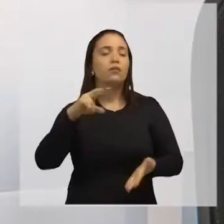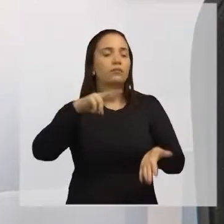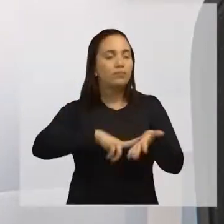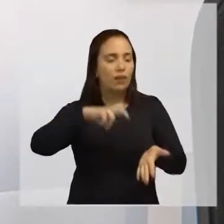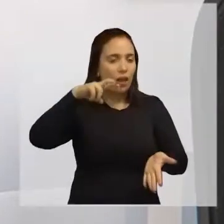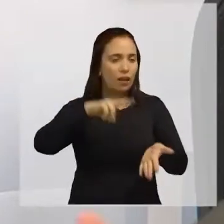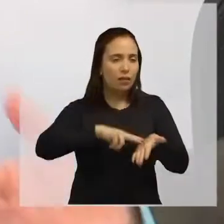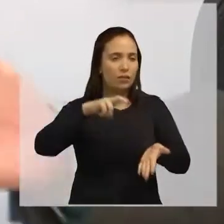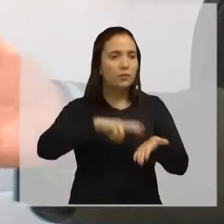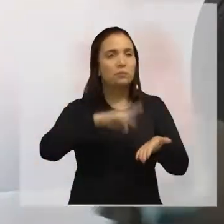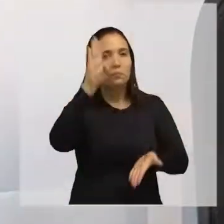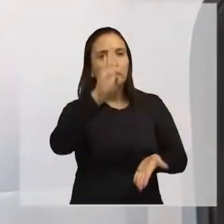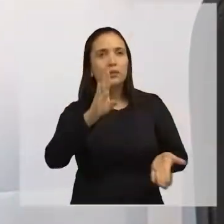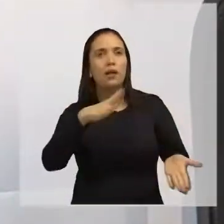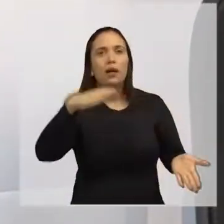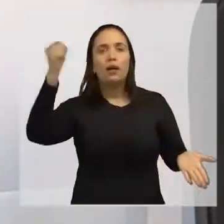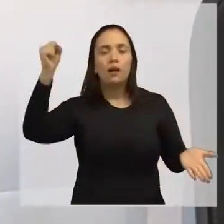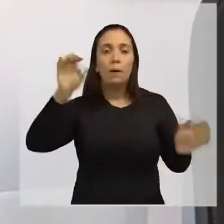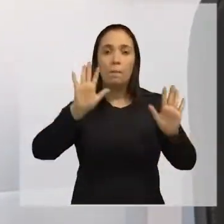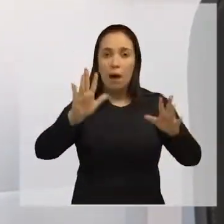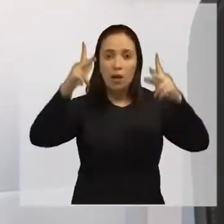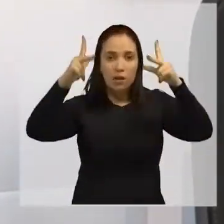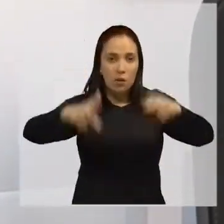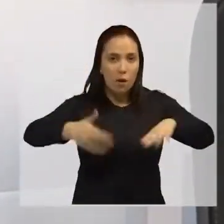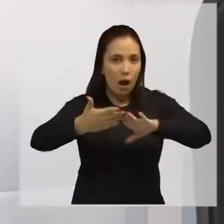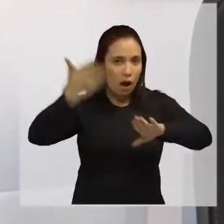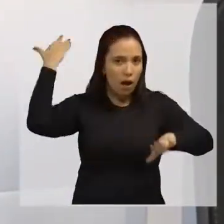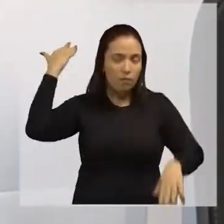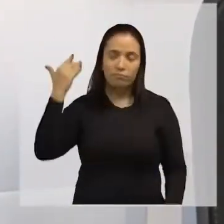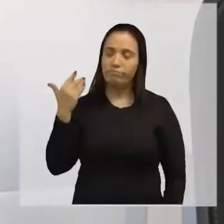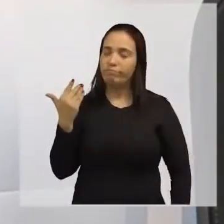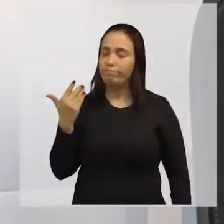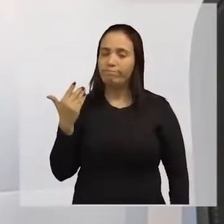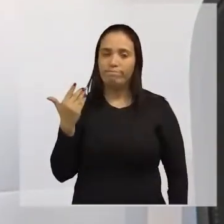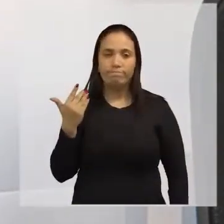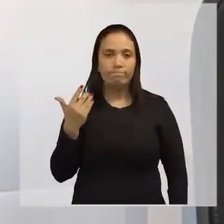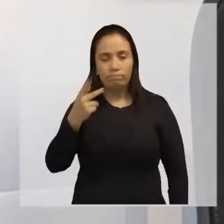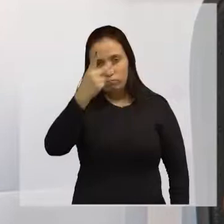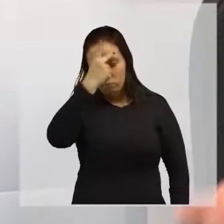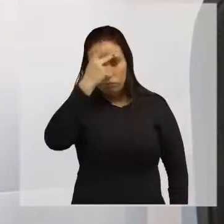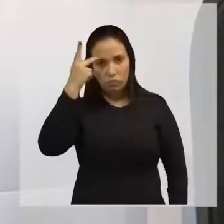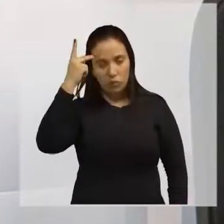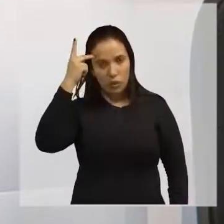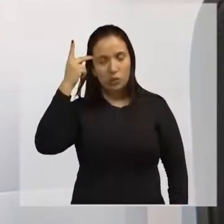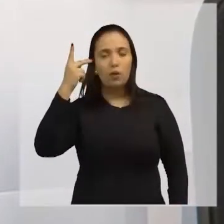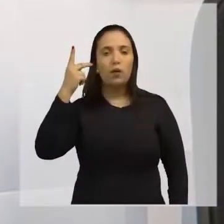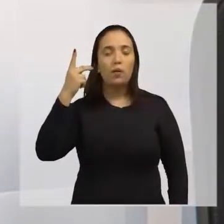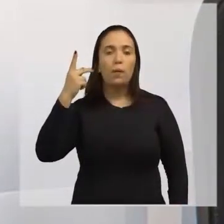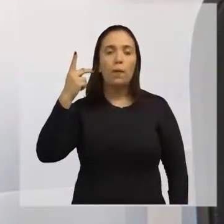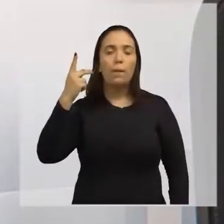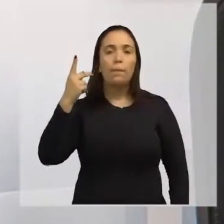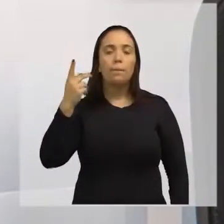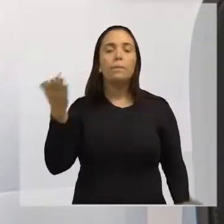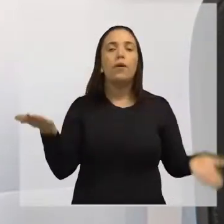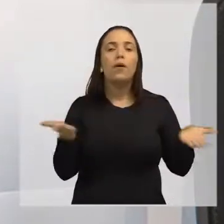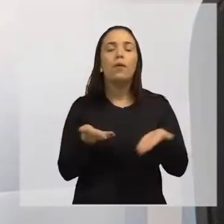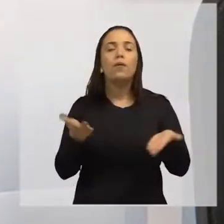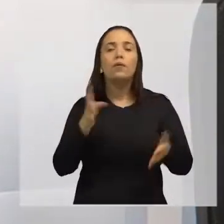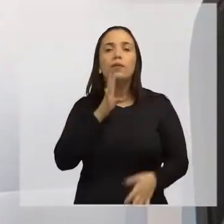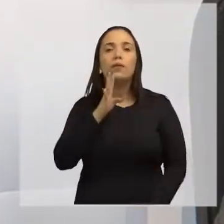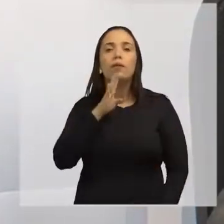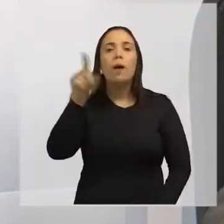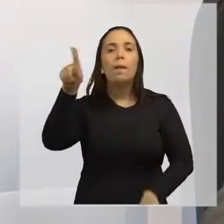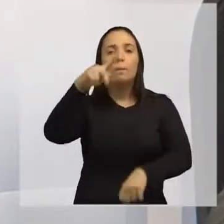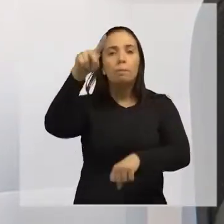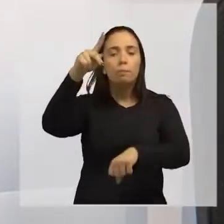ver mais como nós vimos antigamente. As pessoas iam ali para onde é hoje a praça ali do Japonês